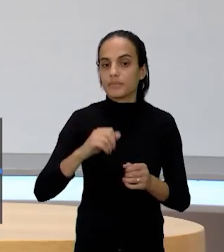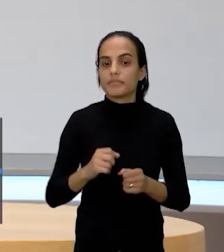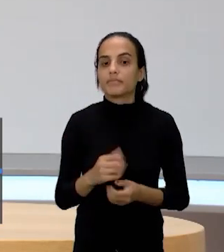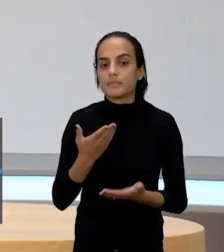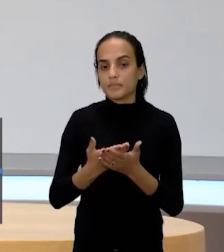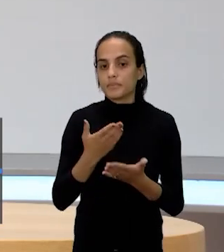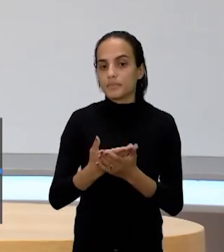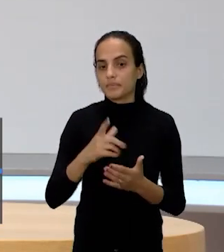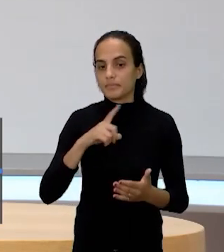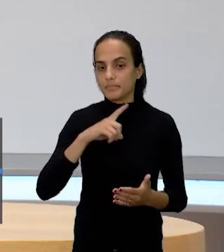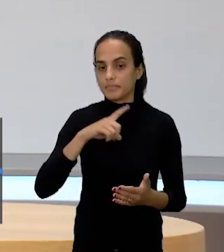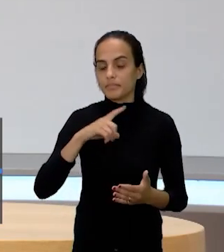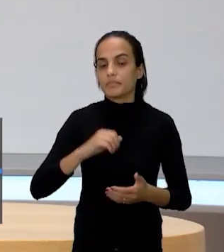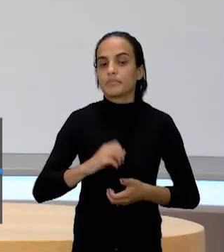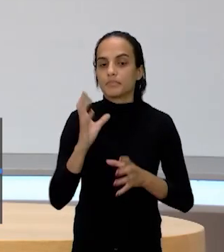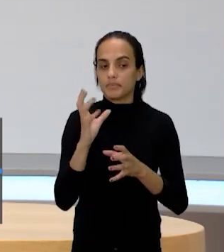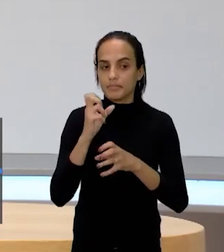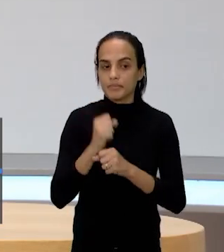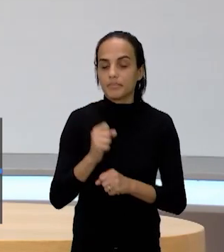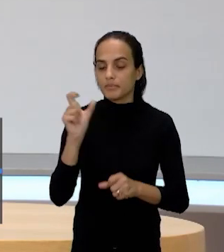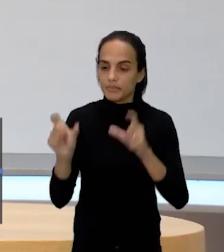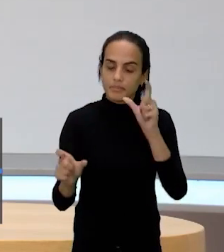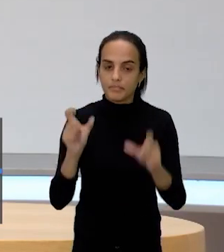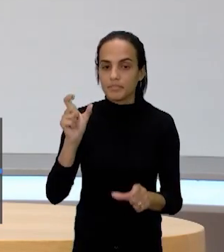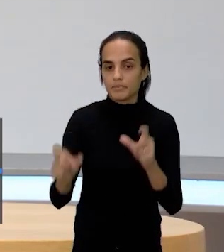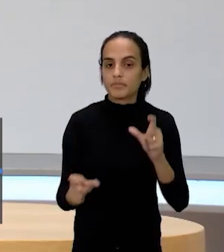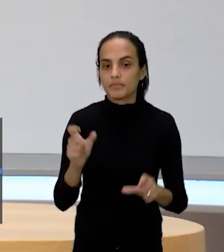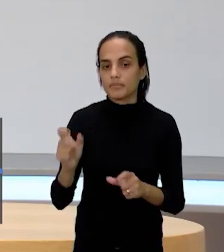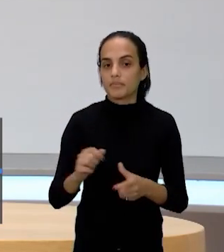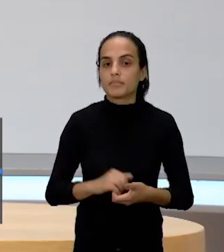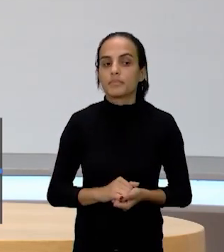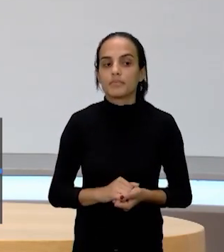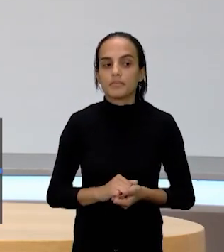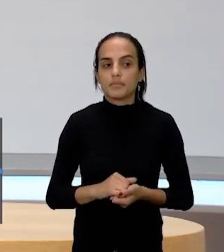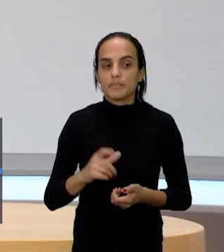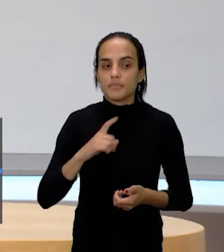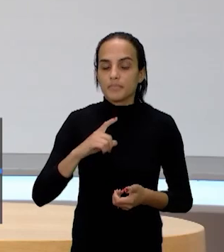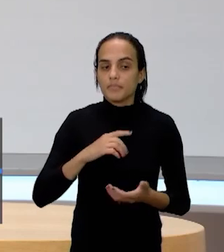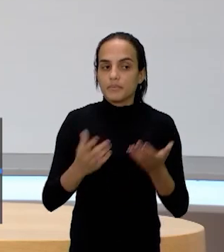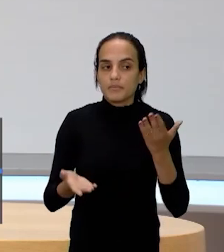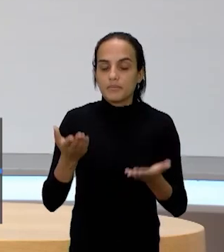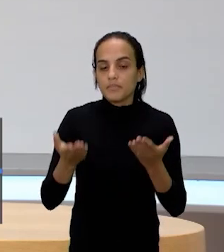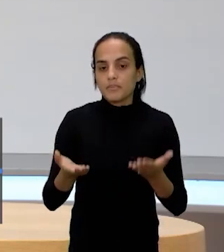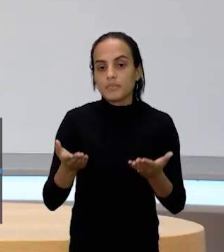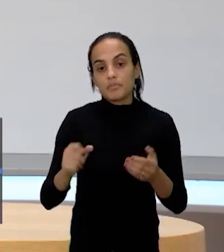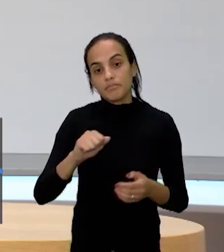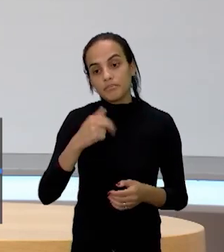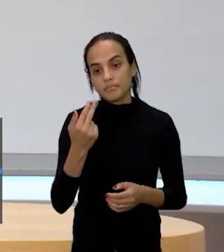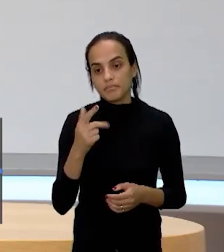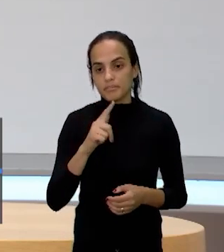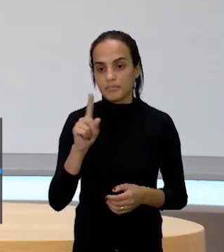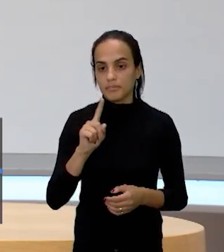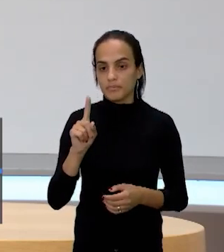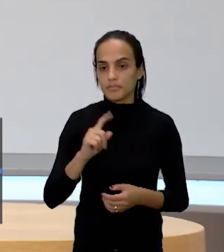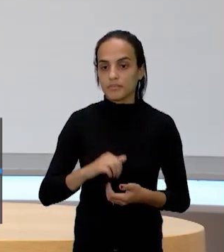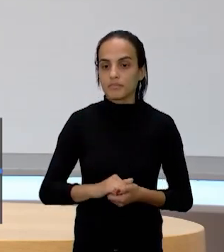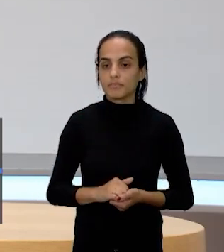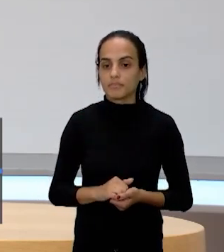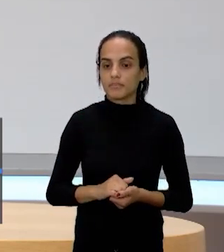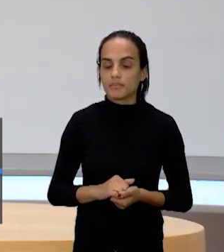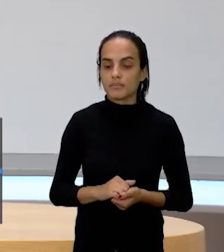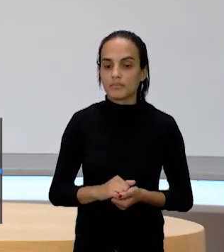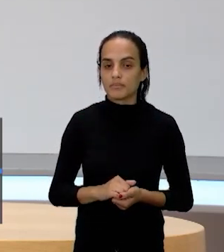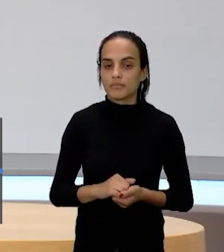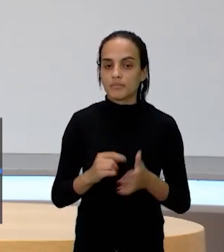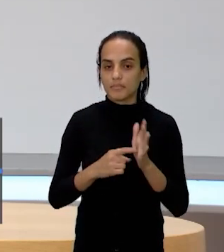de eu determinar se a reação ela está ou não em equilíbrio. E daí aqui eu vou